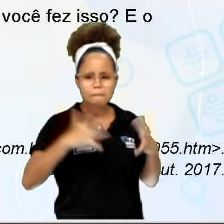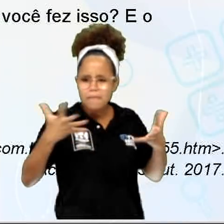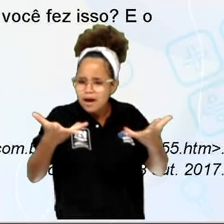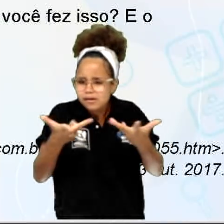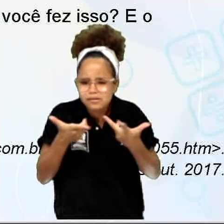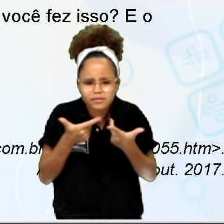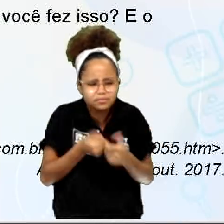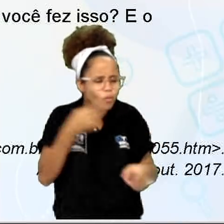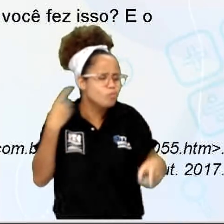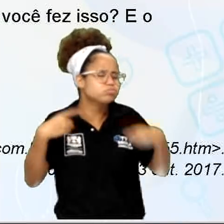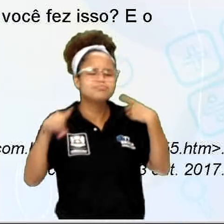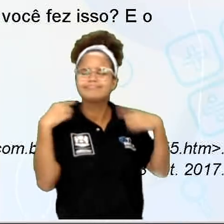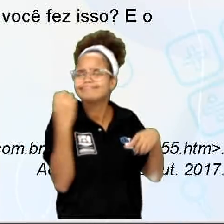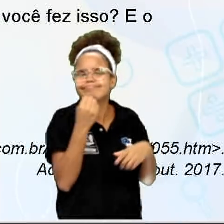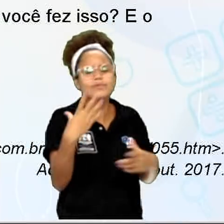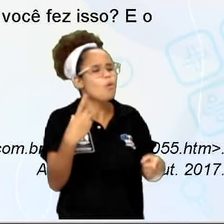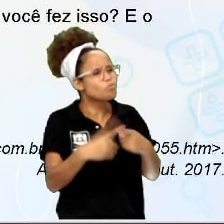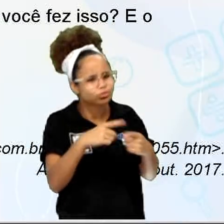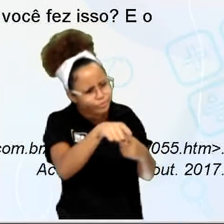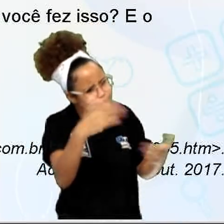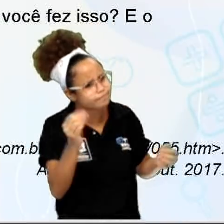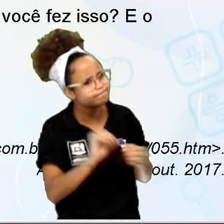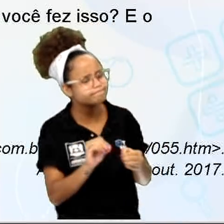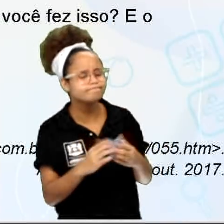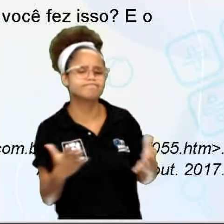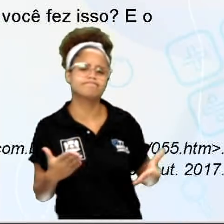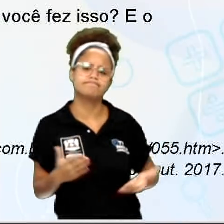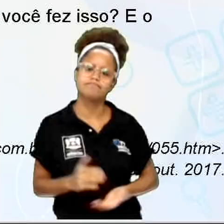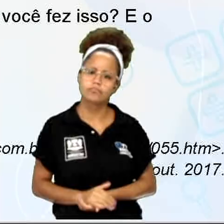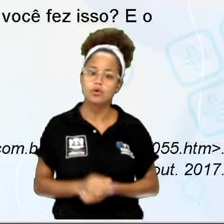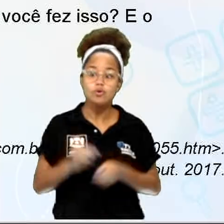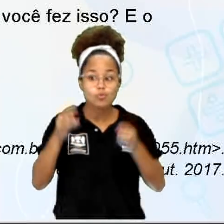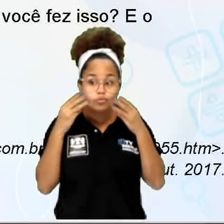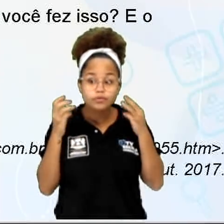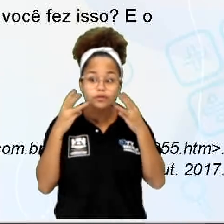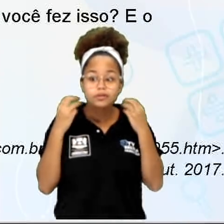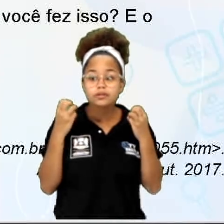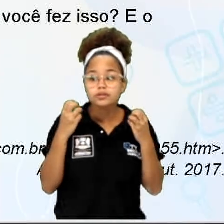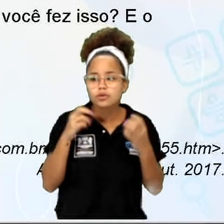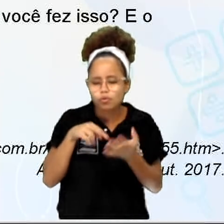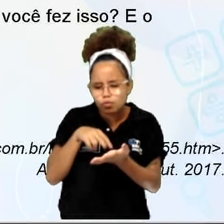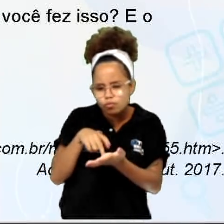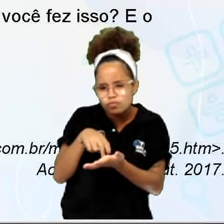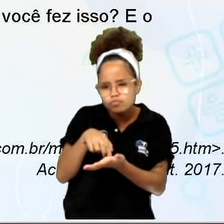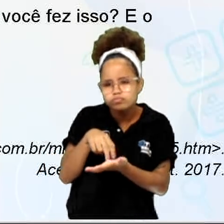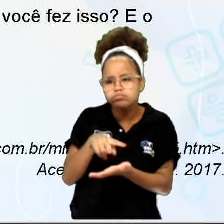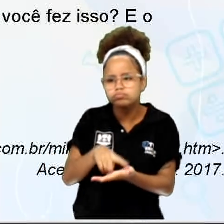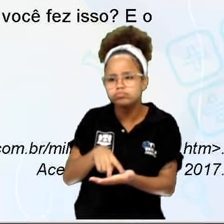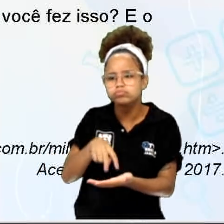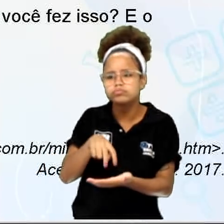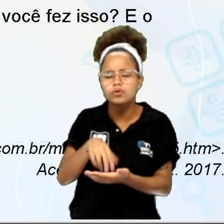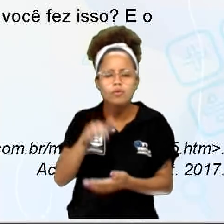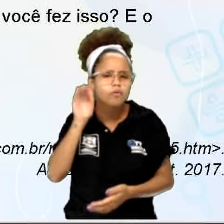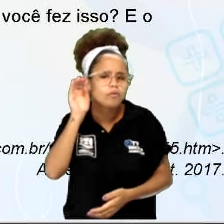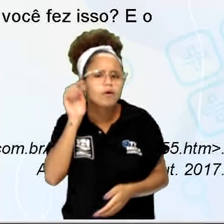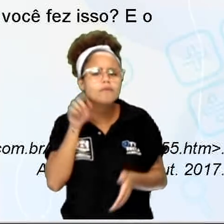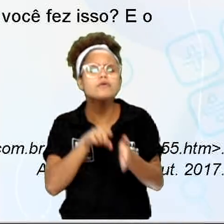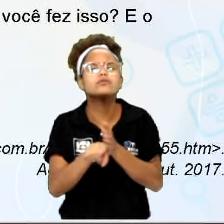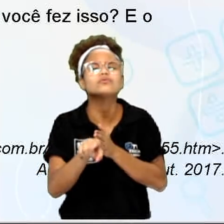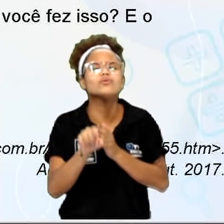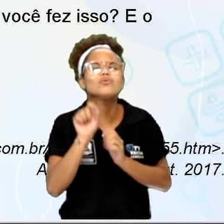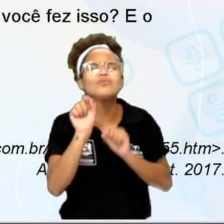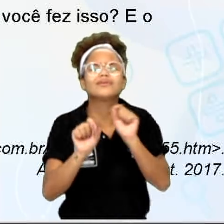uma música sublime. Por que você fez isso? E o tigre, colocando as patas em concha nas orelhas, perguntou: